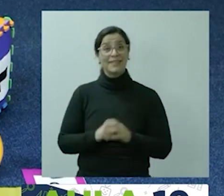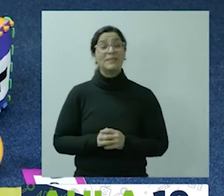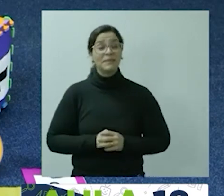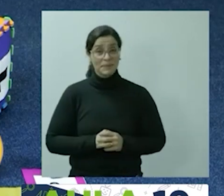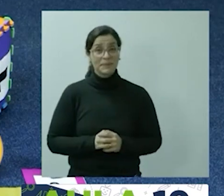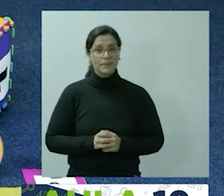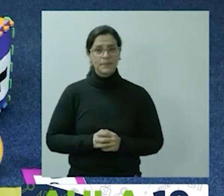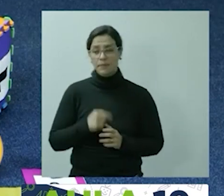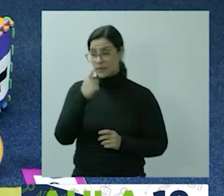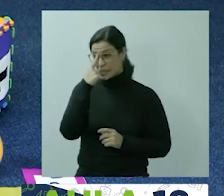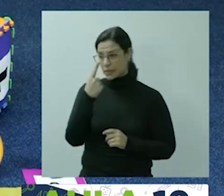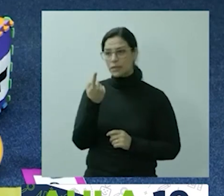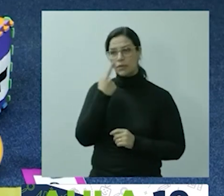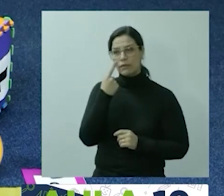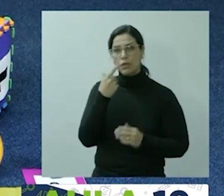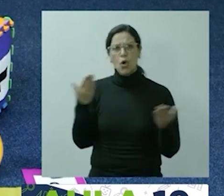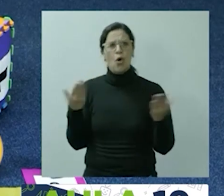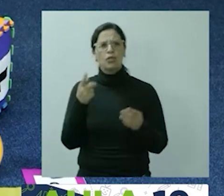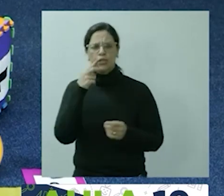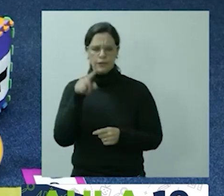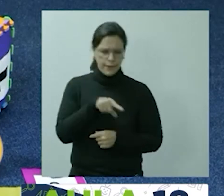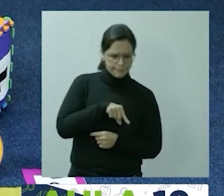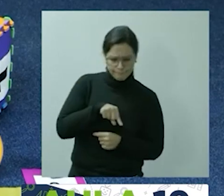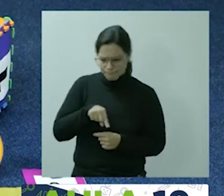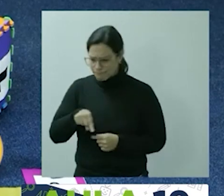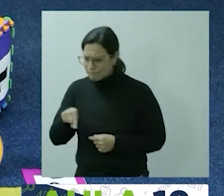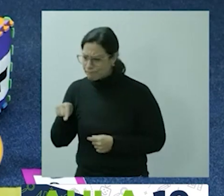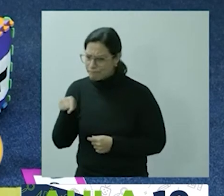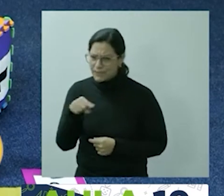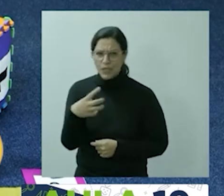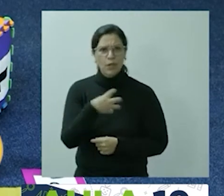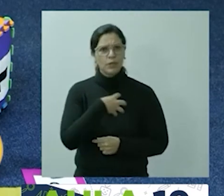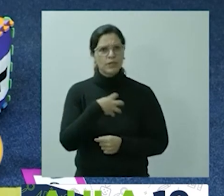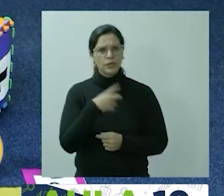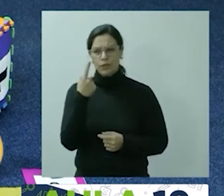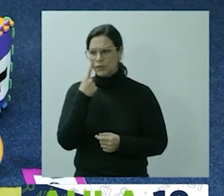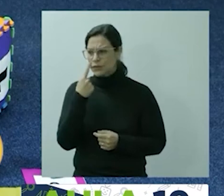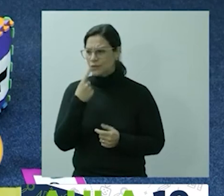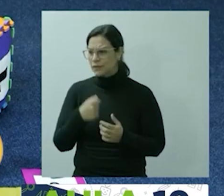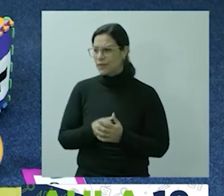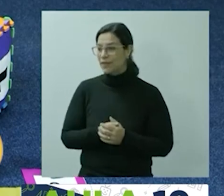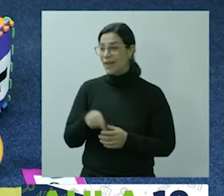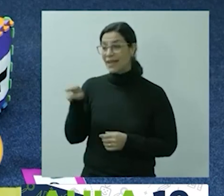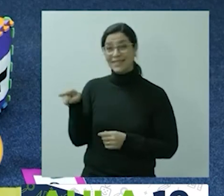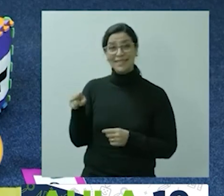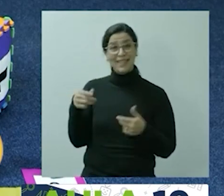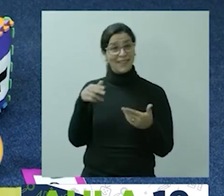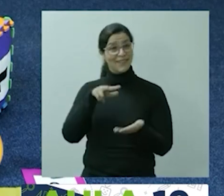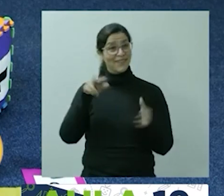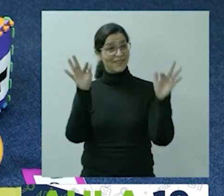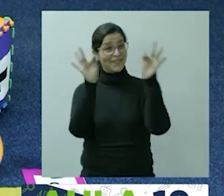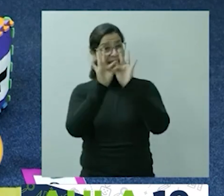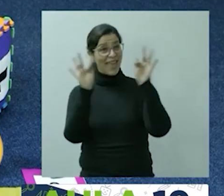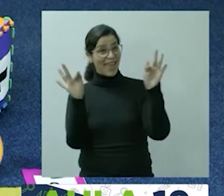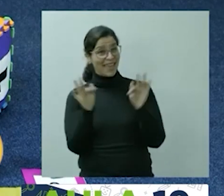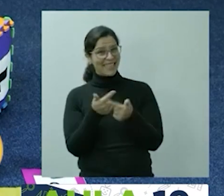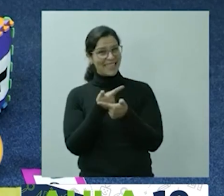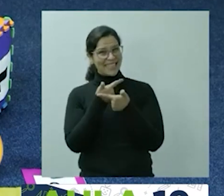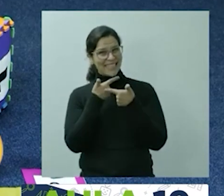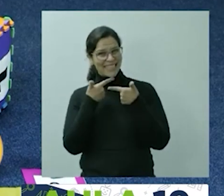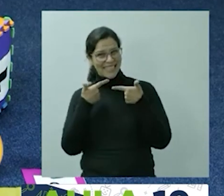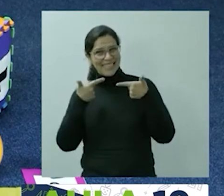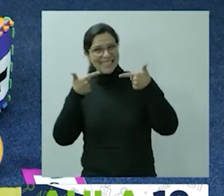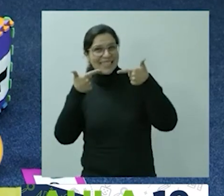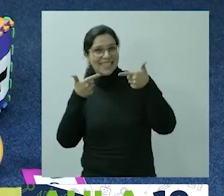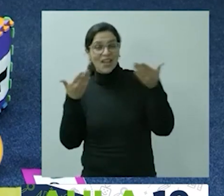né? Então, eu hoje, deixa eu escolher uma para representar aqui. Hoje eu estou feliz. Eu estou com